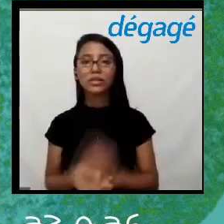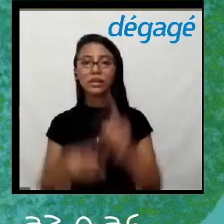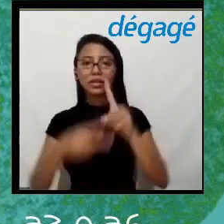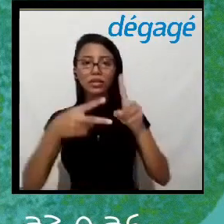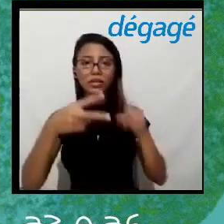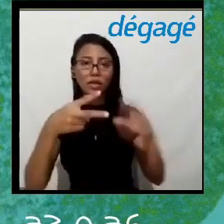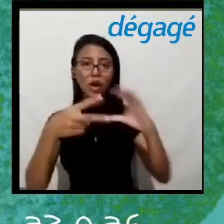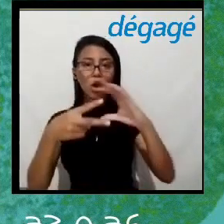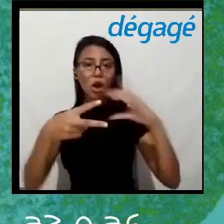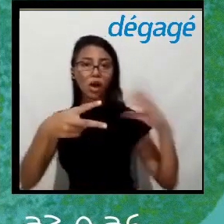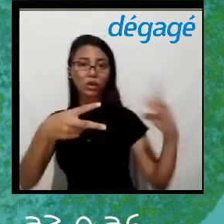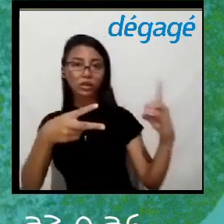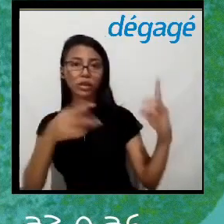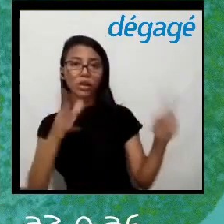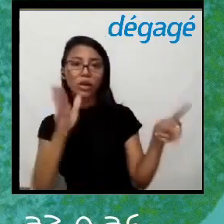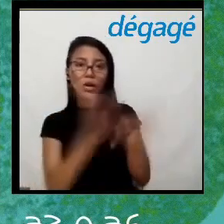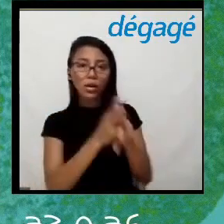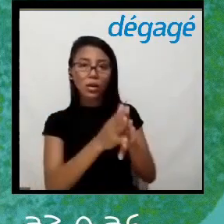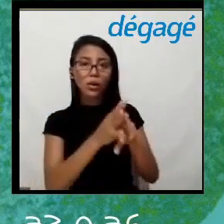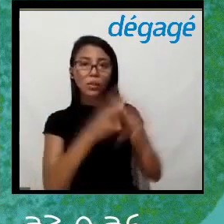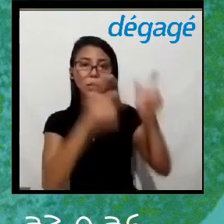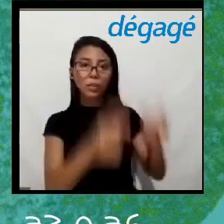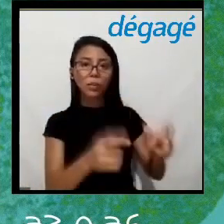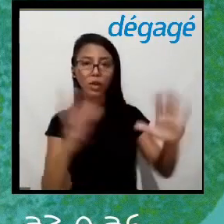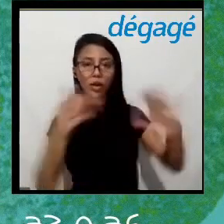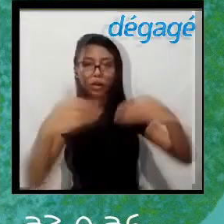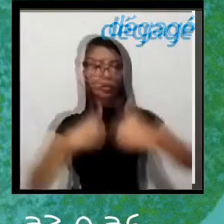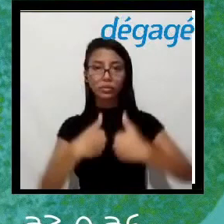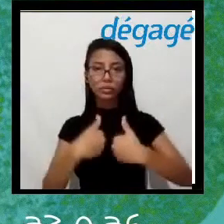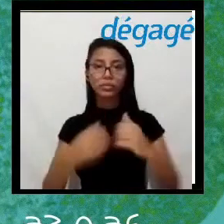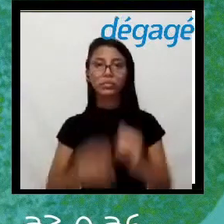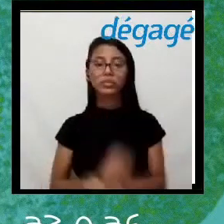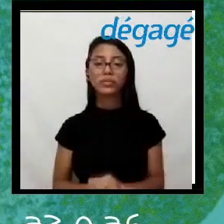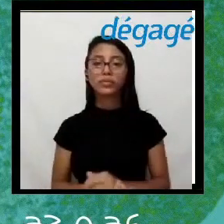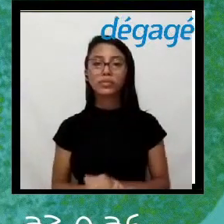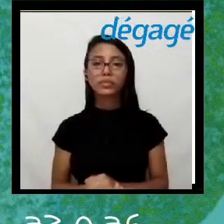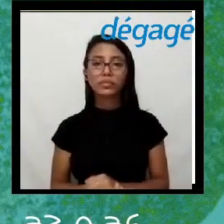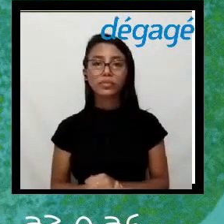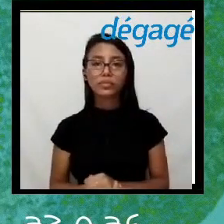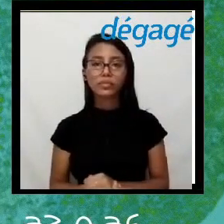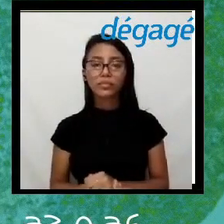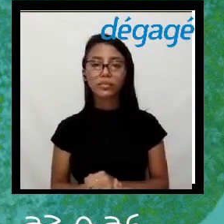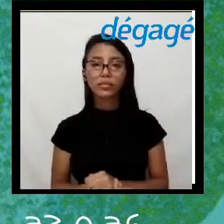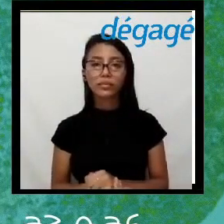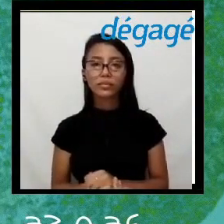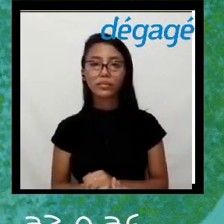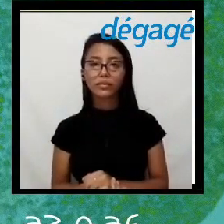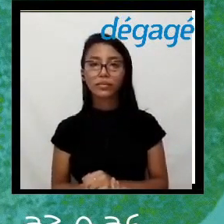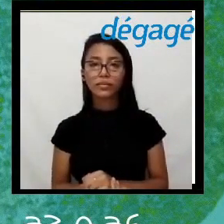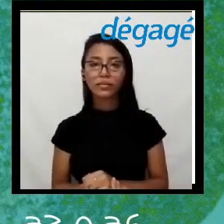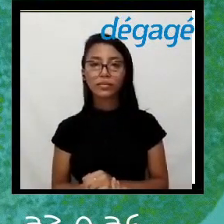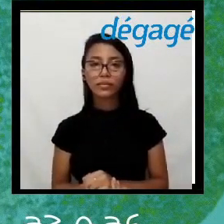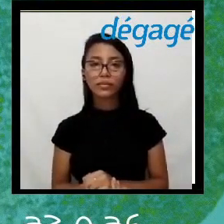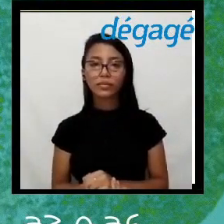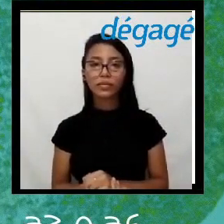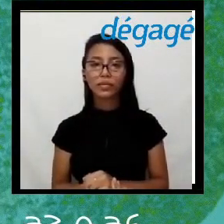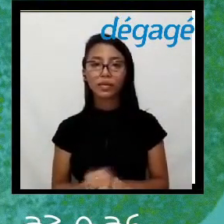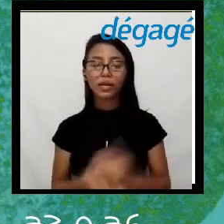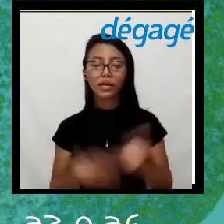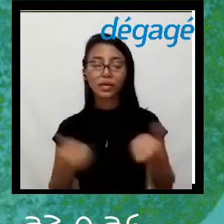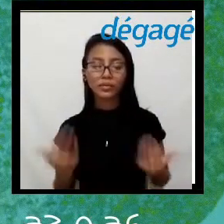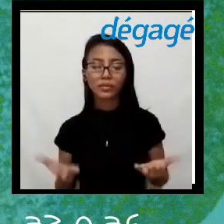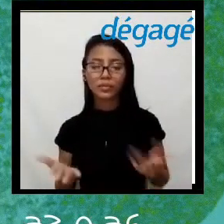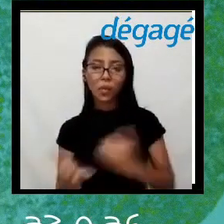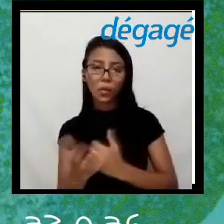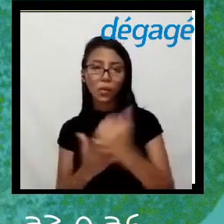causas das pessoas com deficiência no Instagram, sobre capacitismo, eu comecei a ampliar meu olhar sobre os corpos com deficiência e a importância